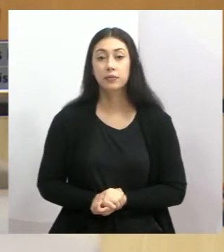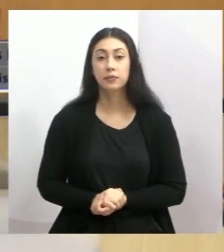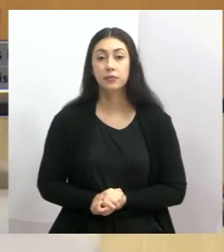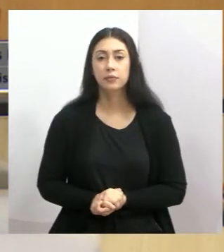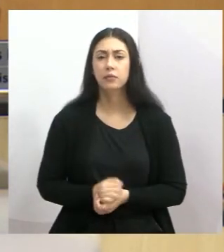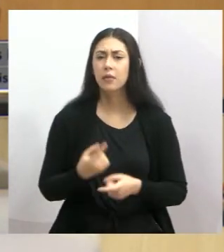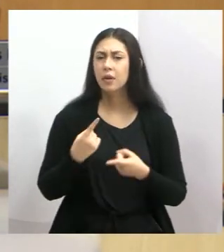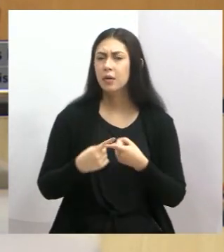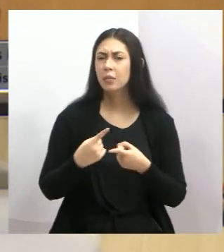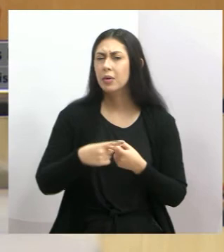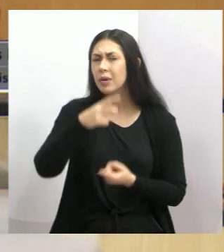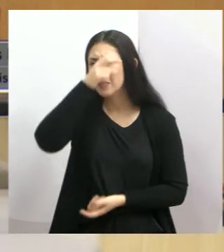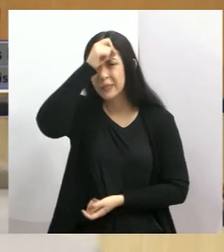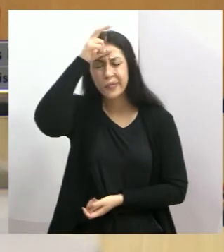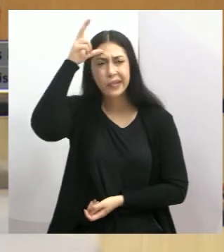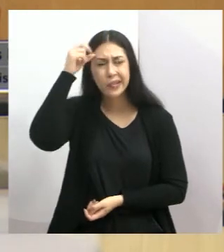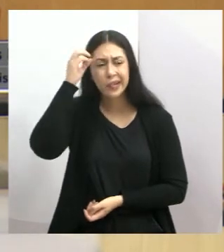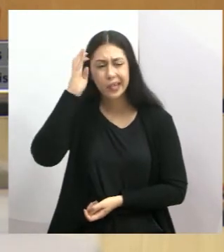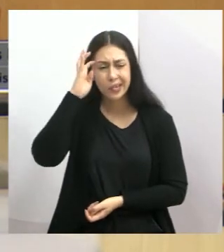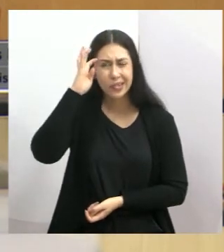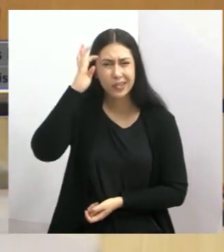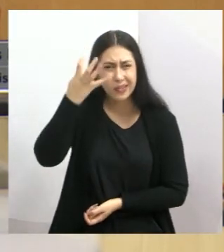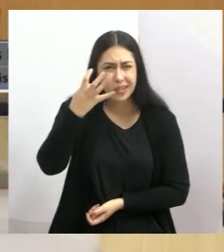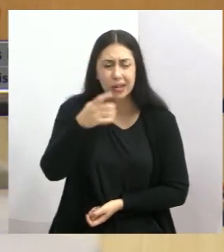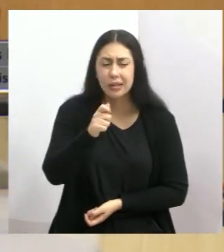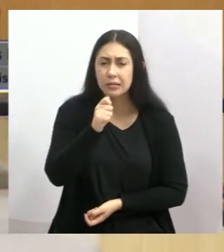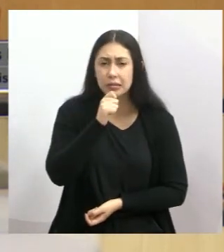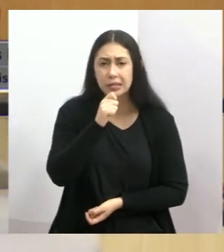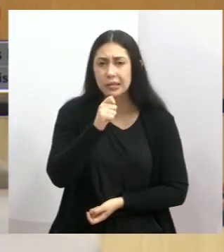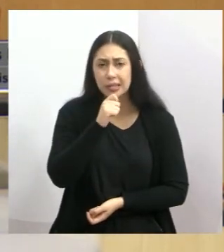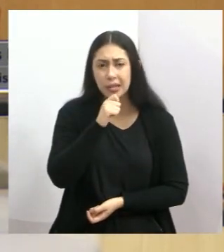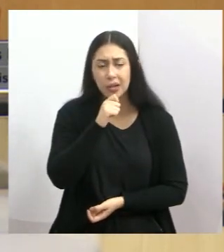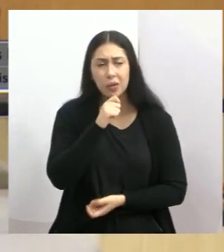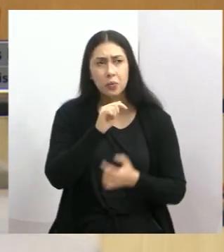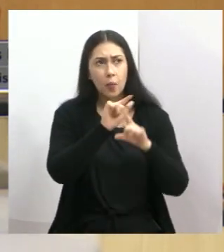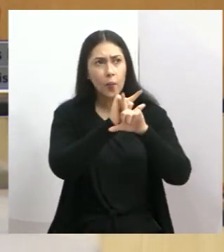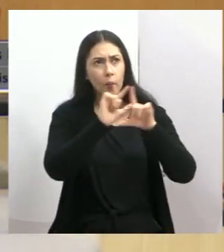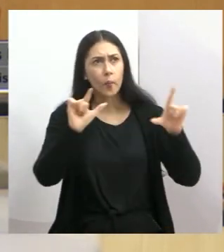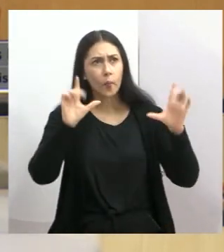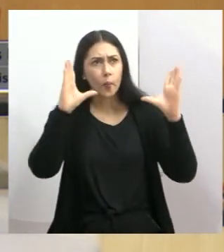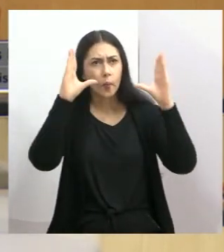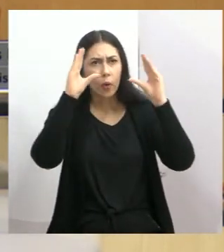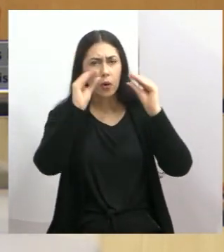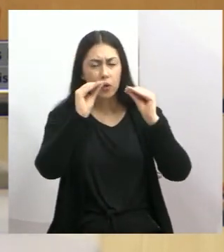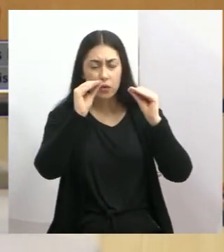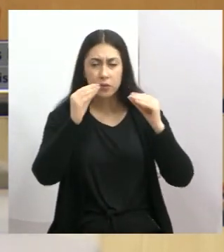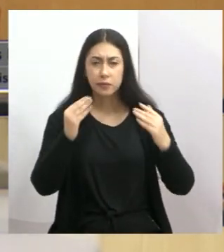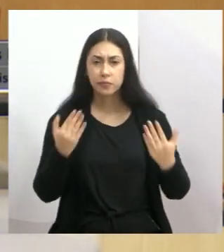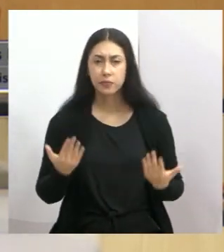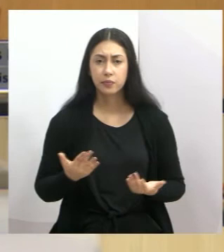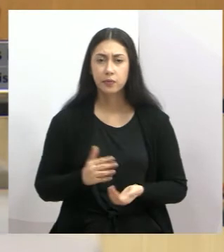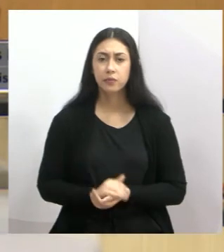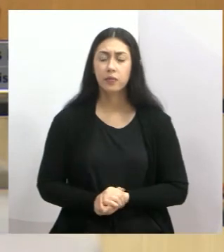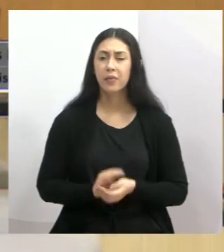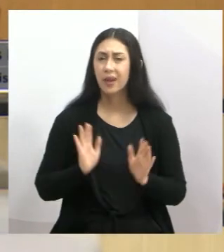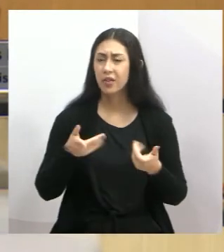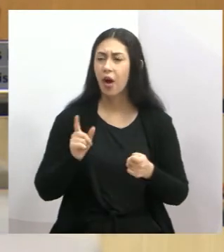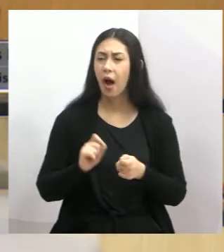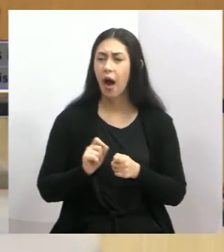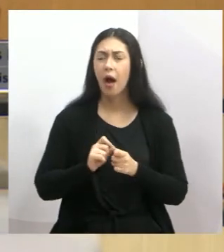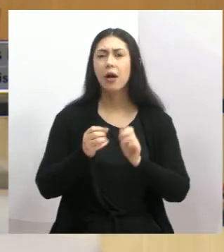porque a prefeitura ainda não realizou a instalação das luminárias solicitada por meio das